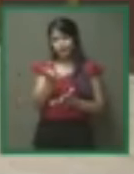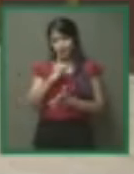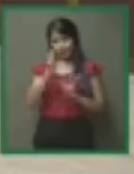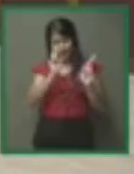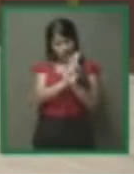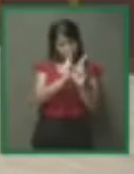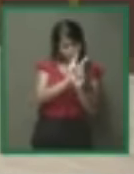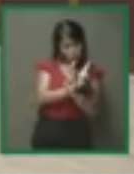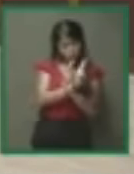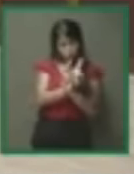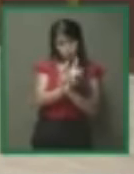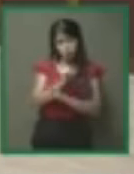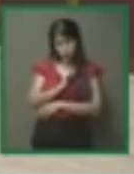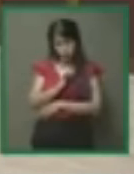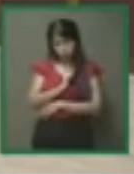Lohan?